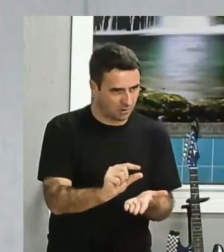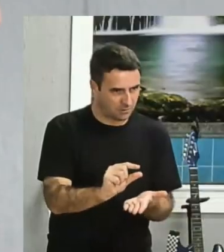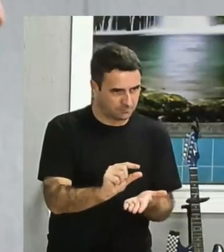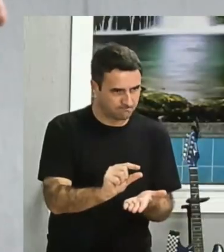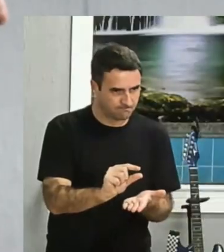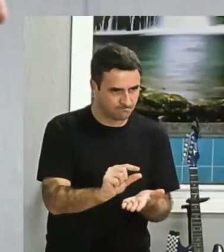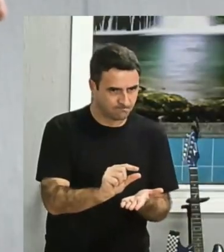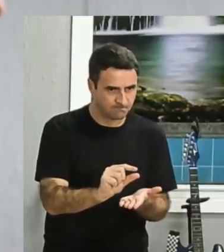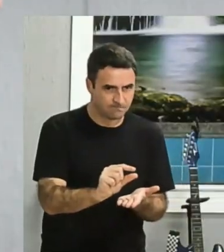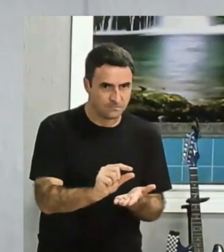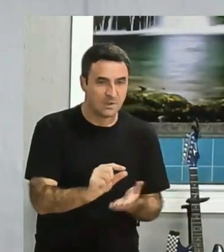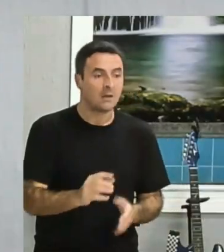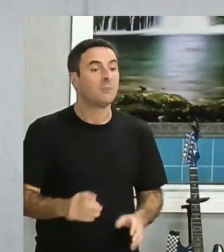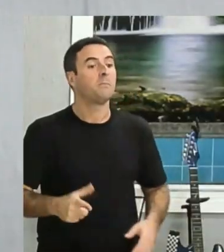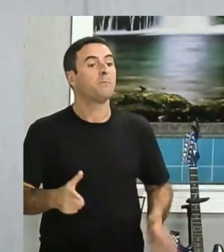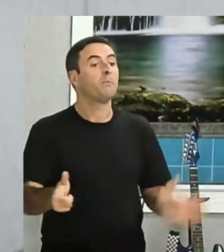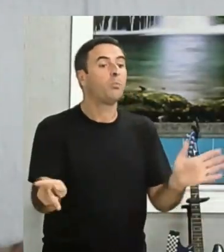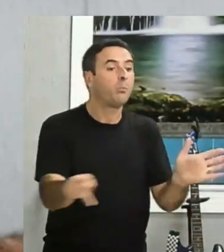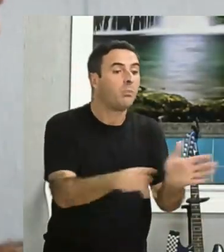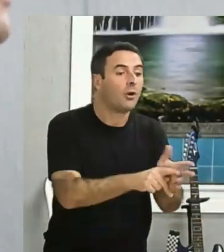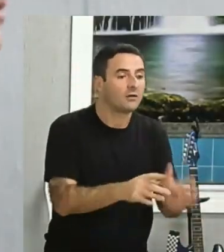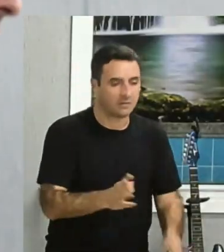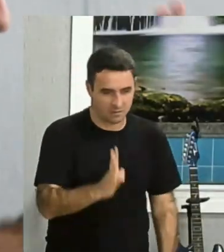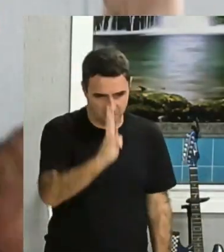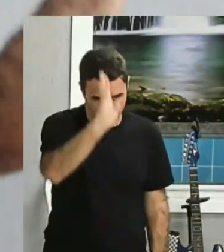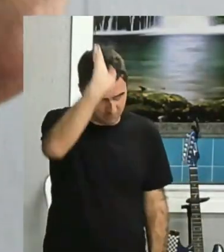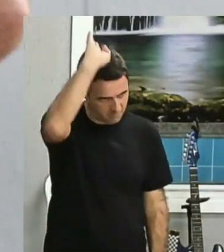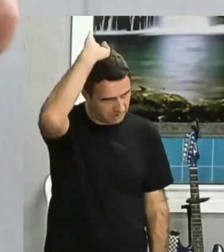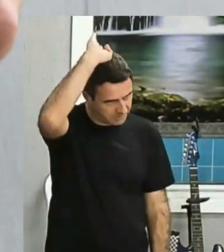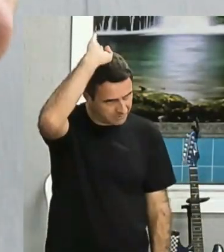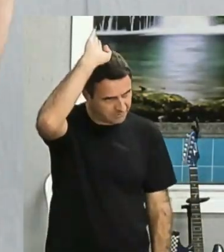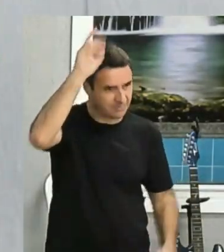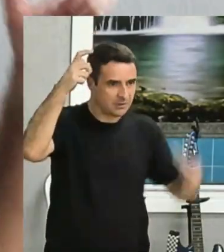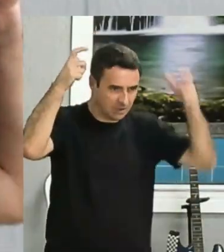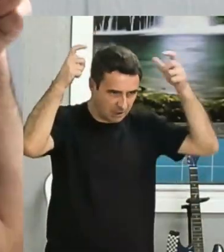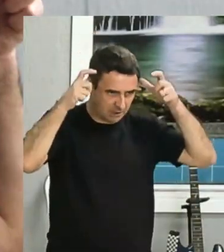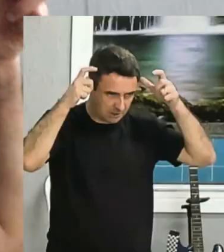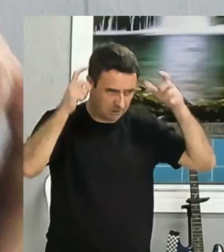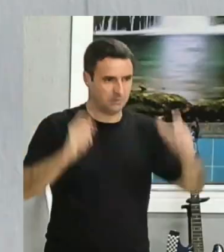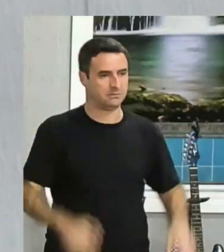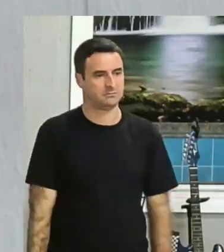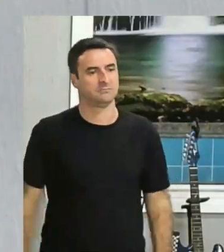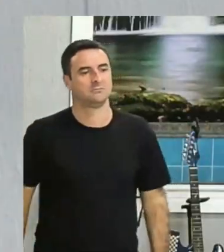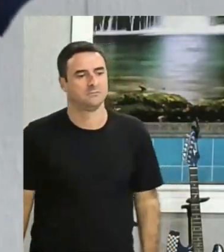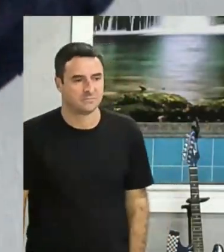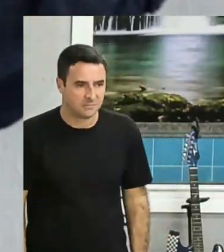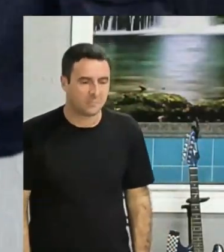uma província romana, e essas eram sedes administrativas.